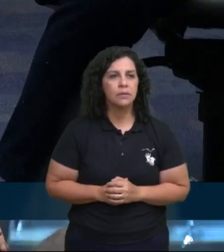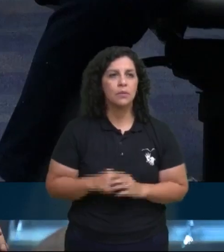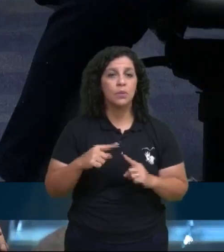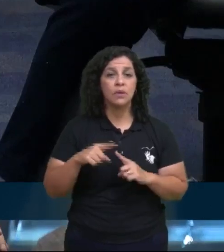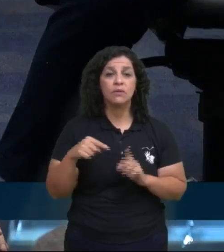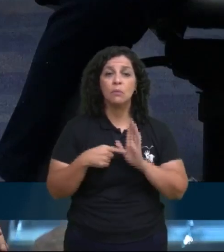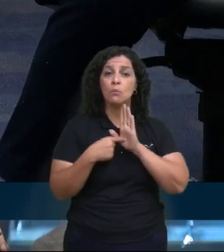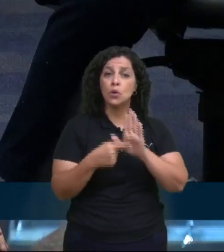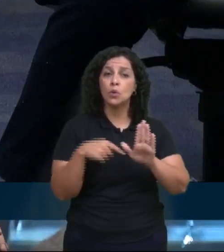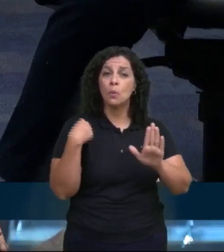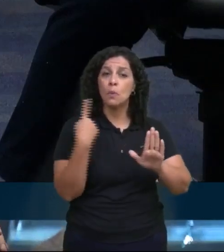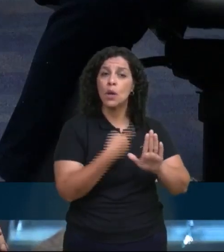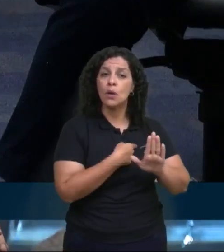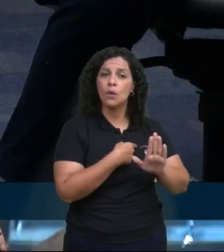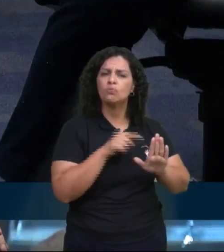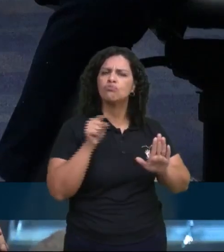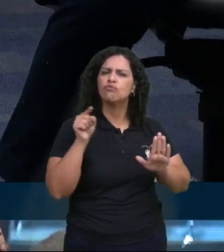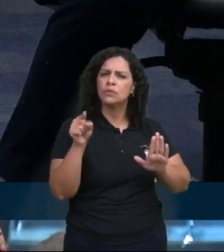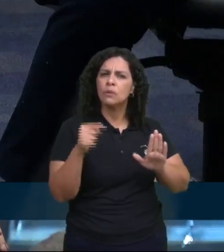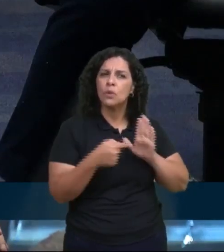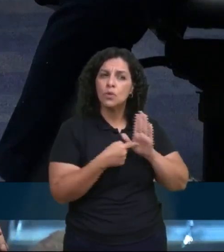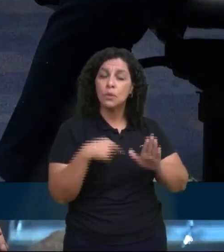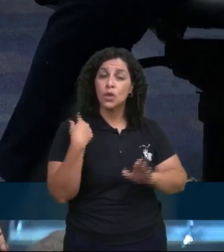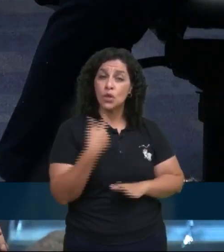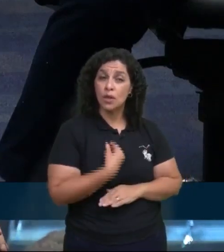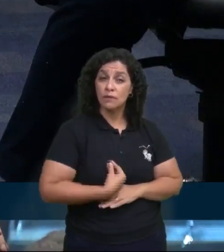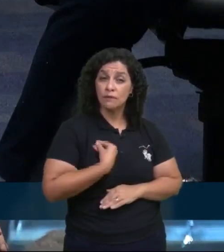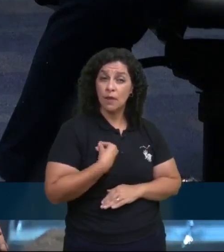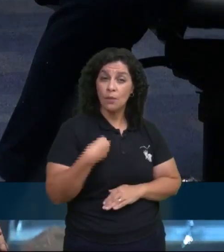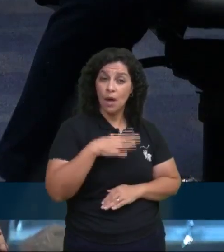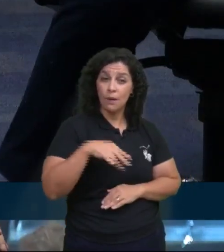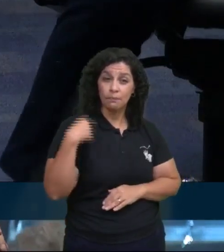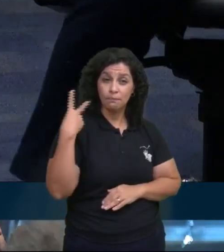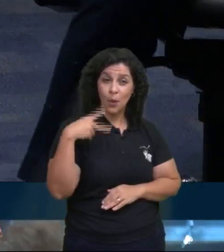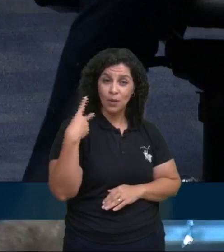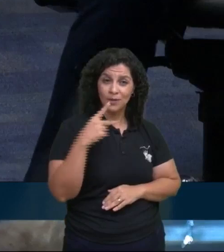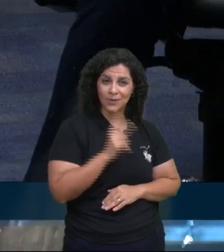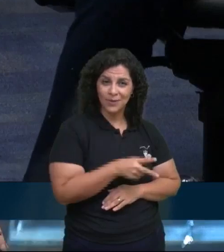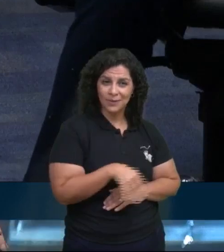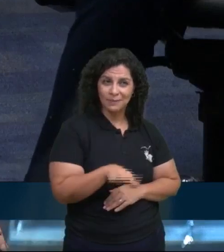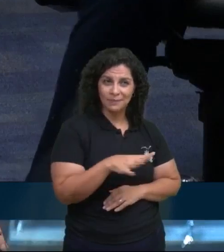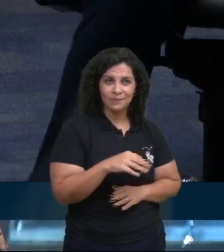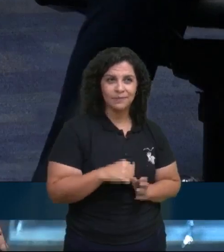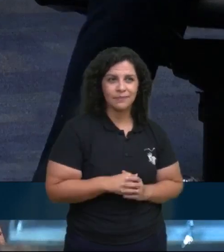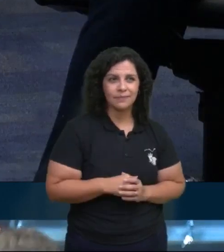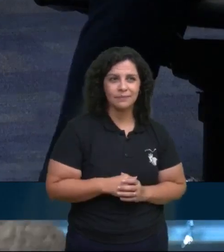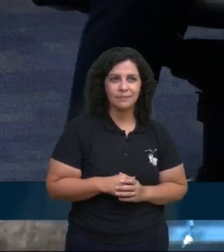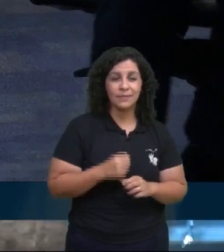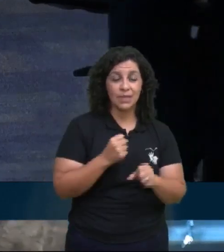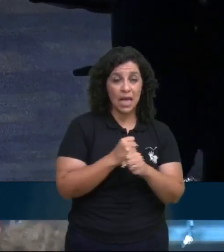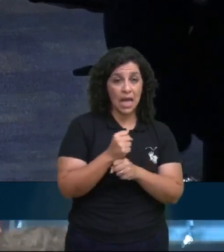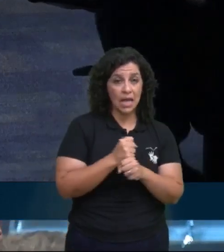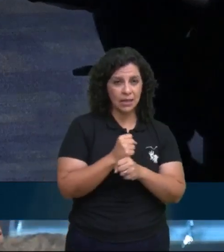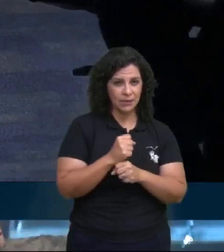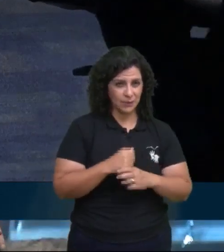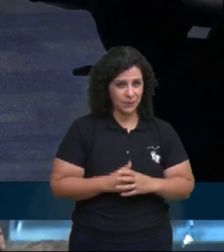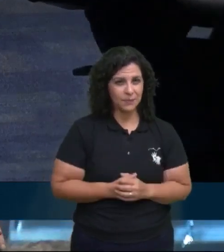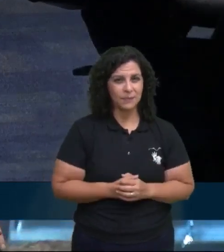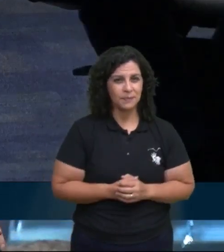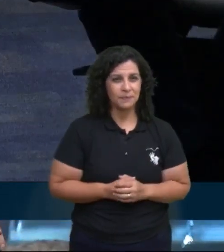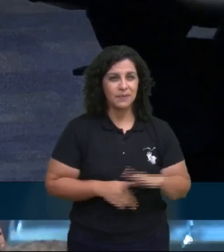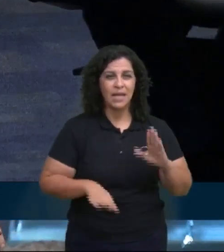todos nós aquilo que nós que vivemos na política há muito tempo,